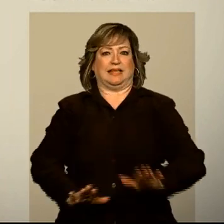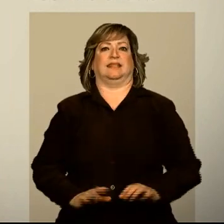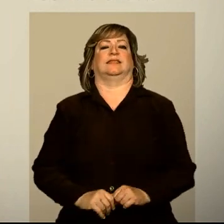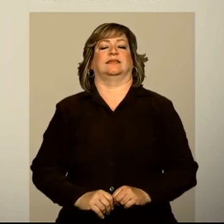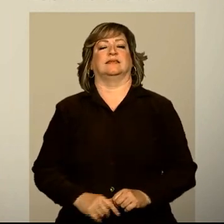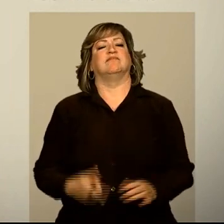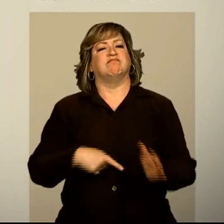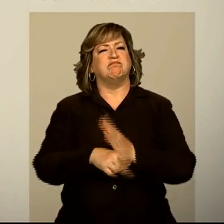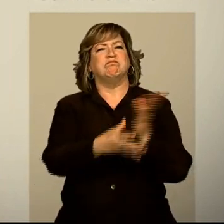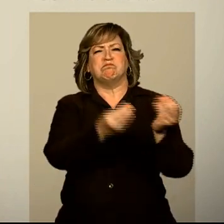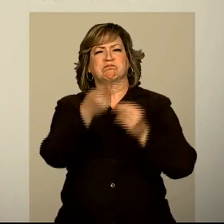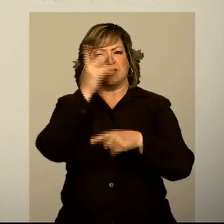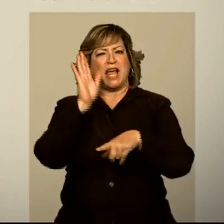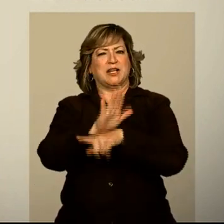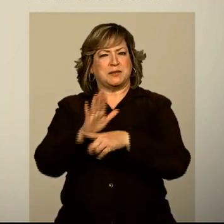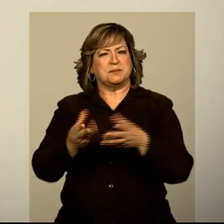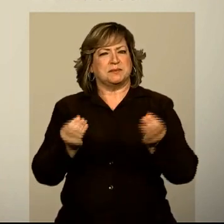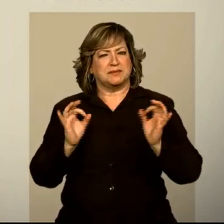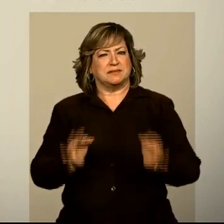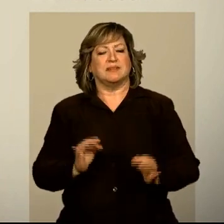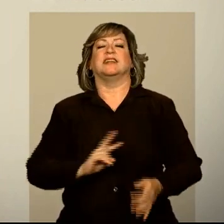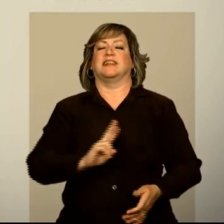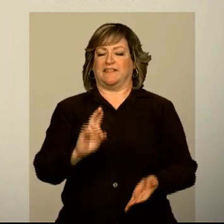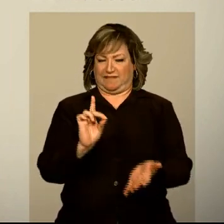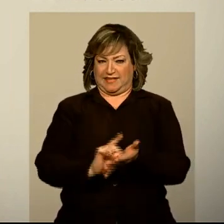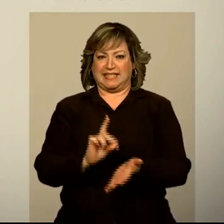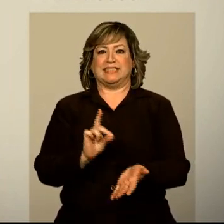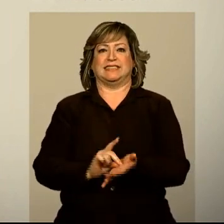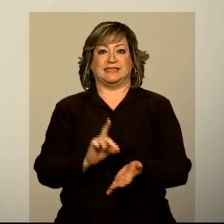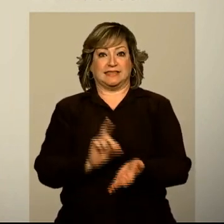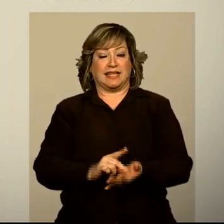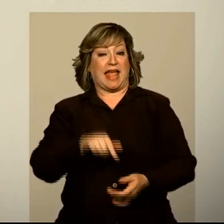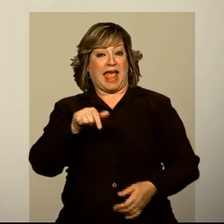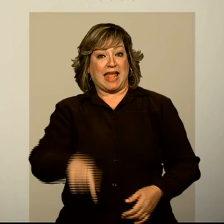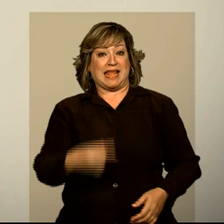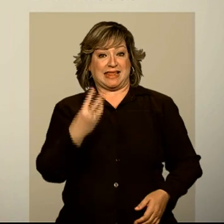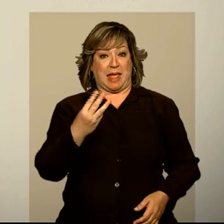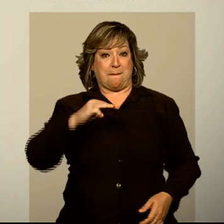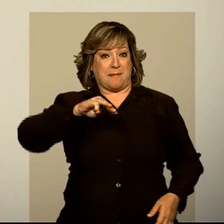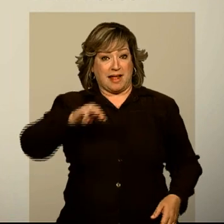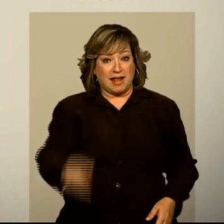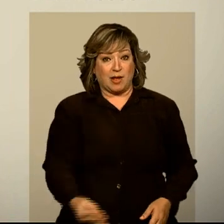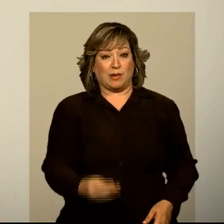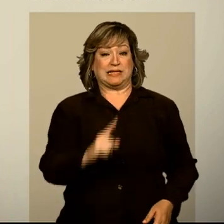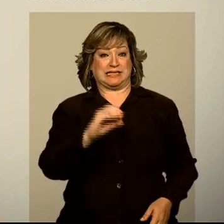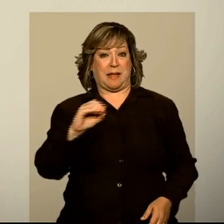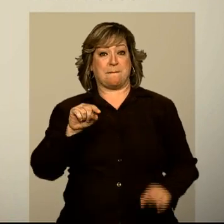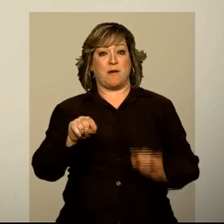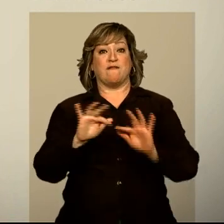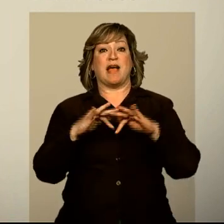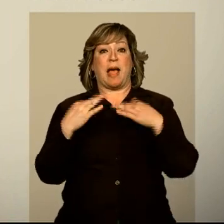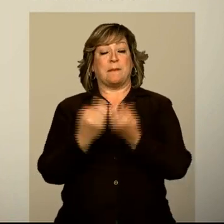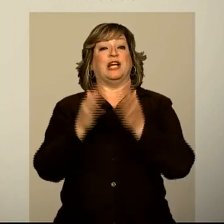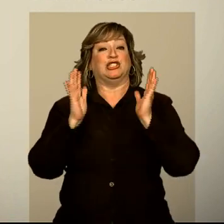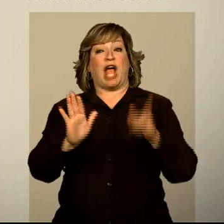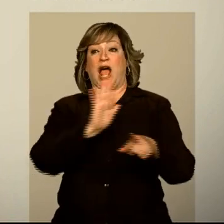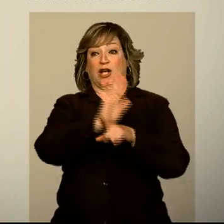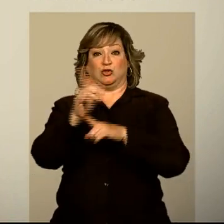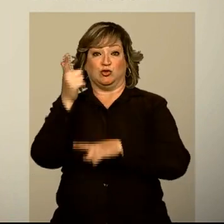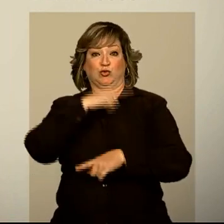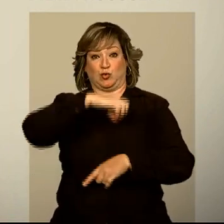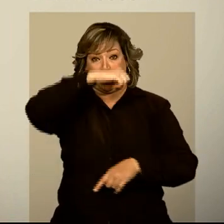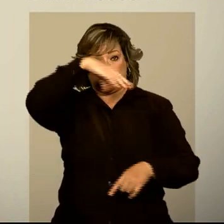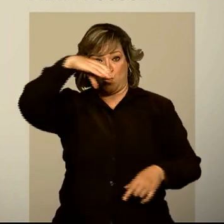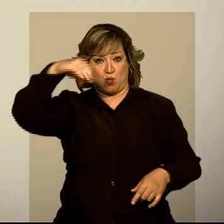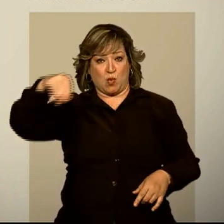é muita gente sendo beneficiado a presidenta É verdade você ano essas 3100000 famílias que já foram